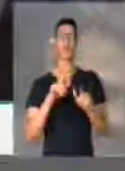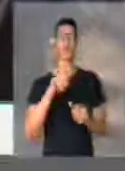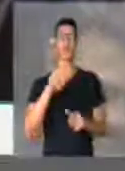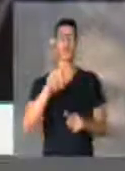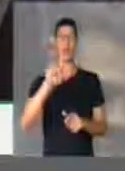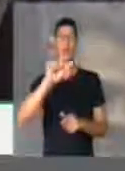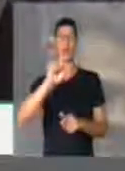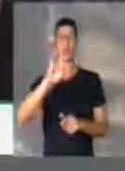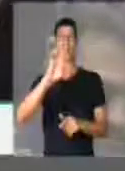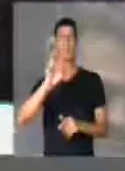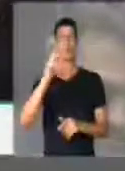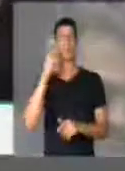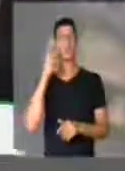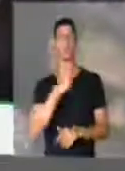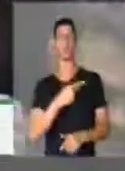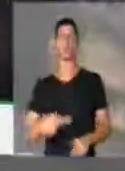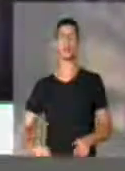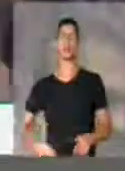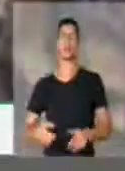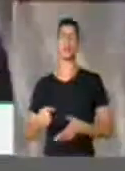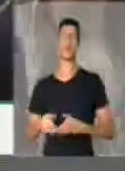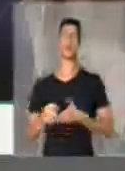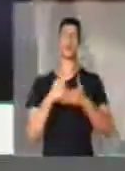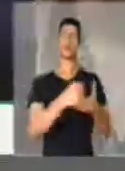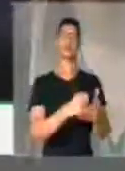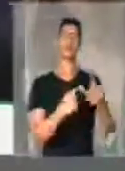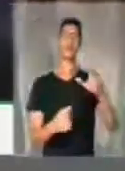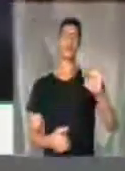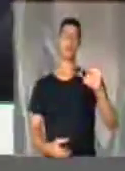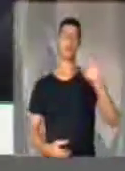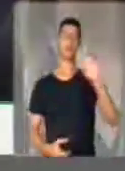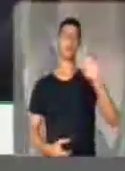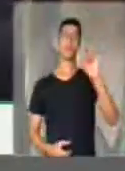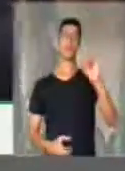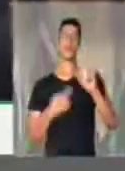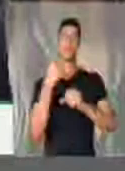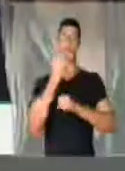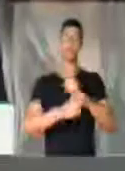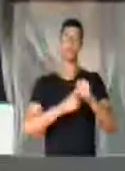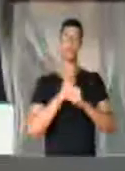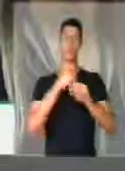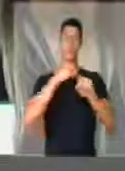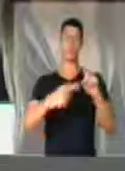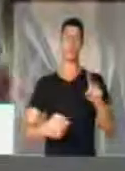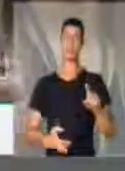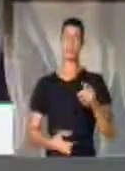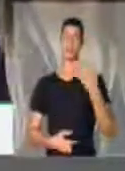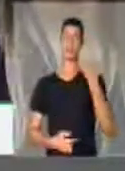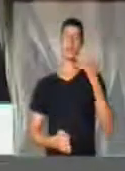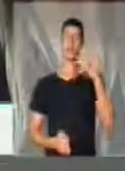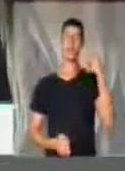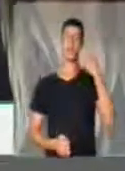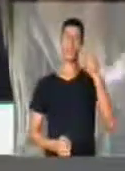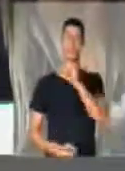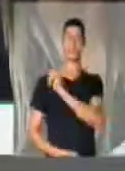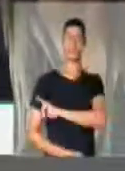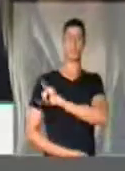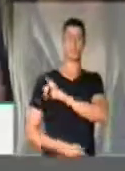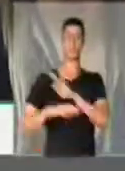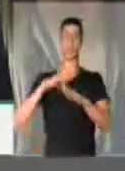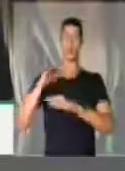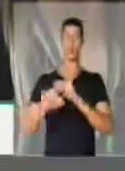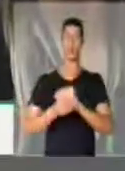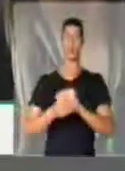real para o presidente levar o foro por um ano e meio. O vereador do Rio de Janeiro está colocando